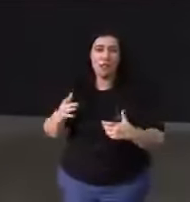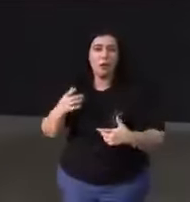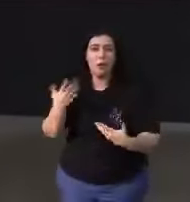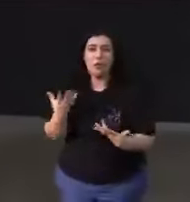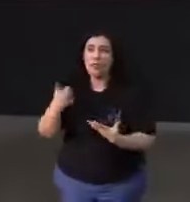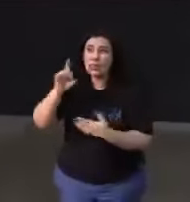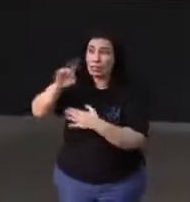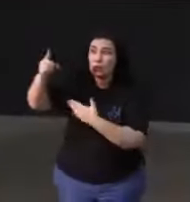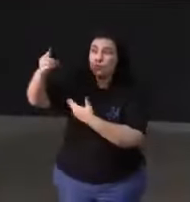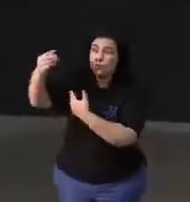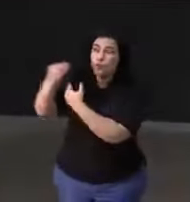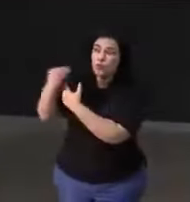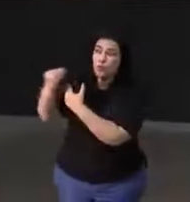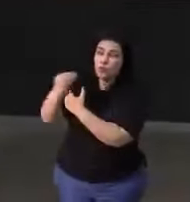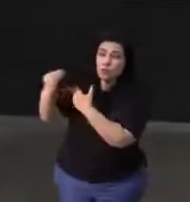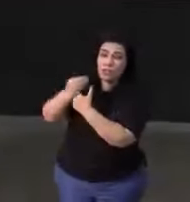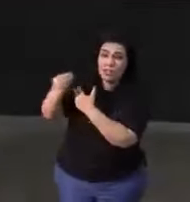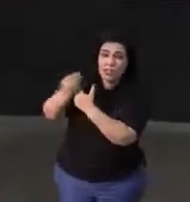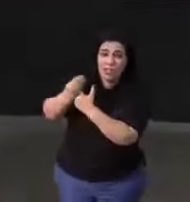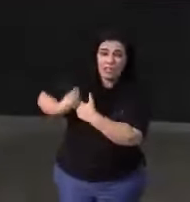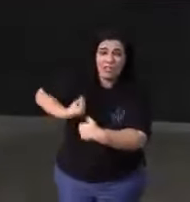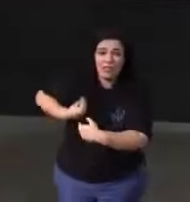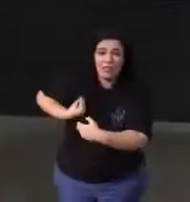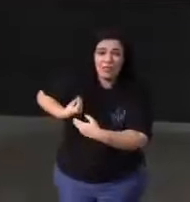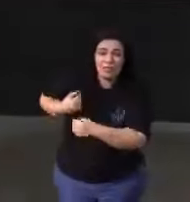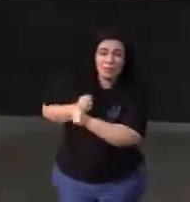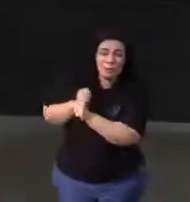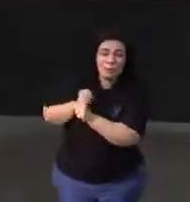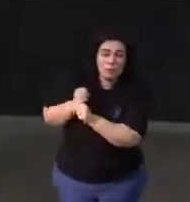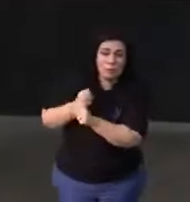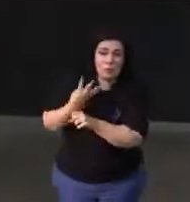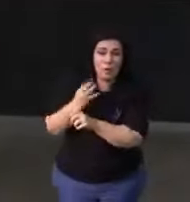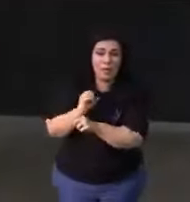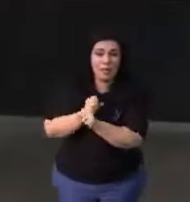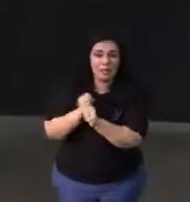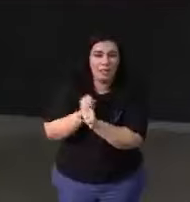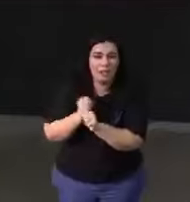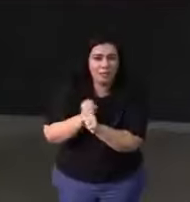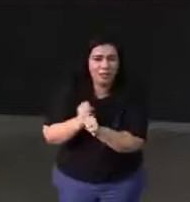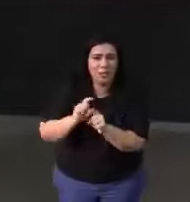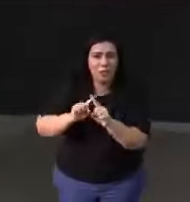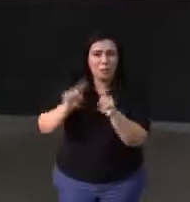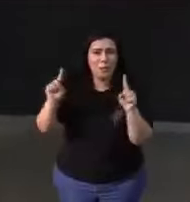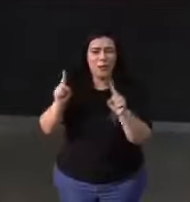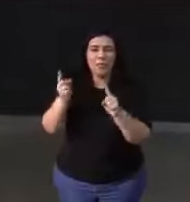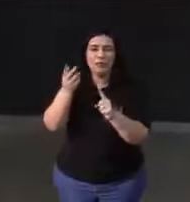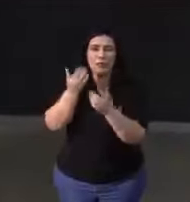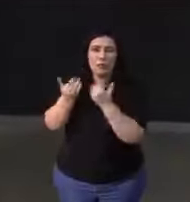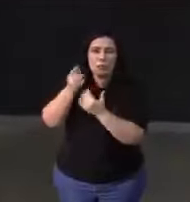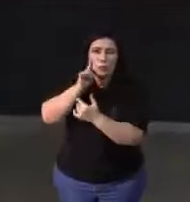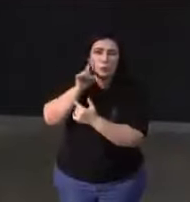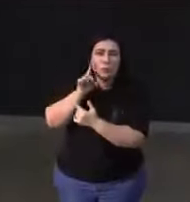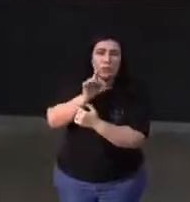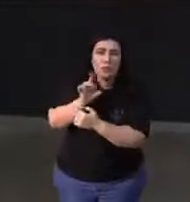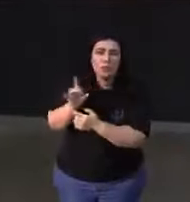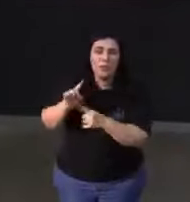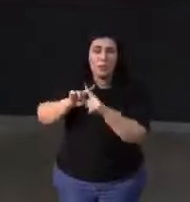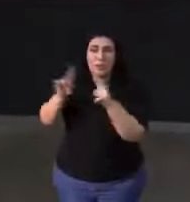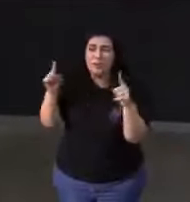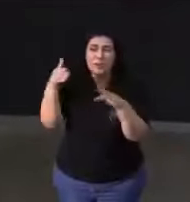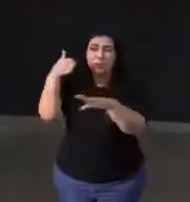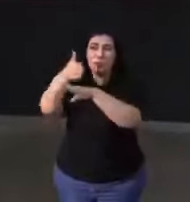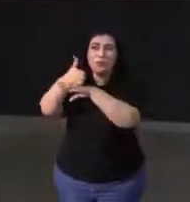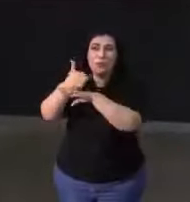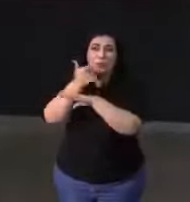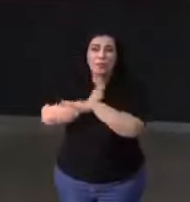Deus cuidar das tuas sandálias durante 40 anos e não te faltar o pão de cada dia e você não entrar na terra